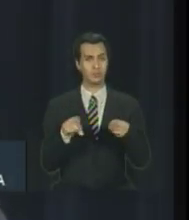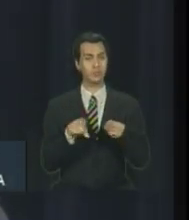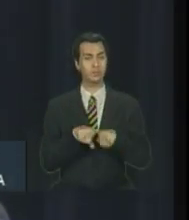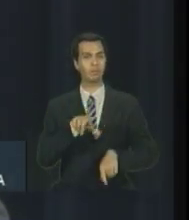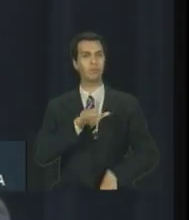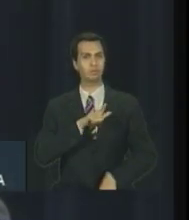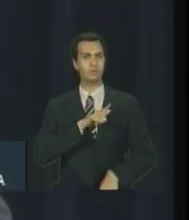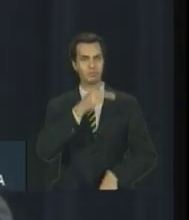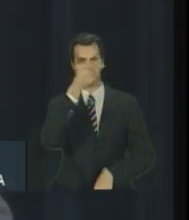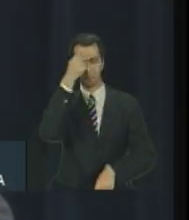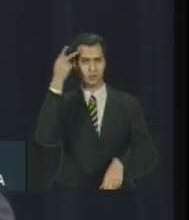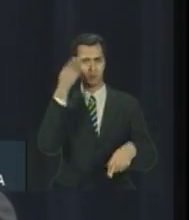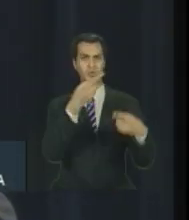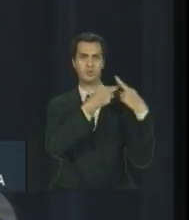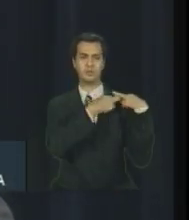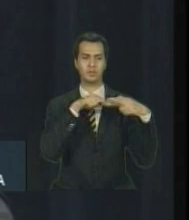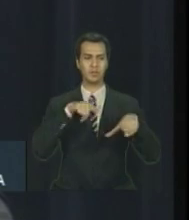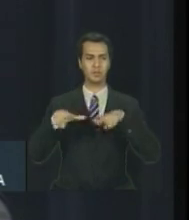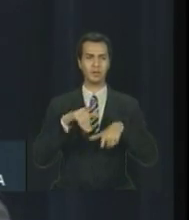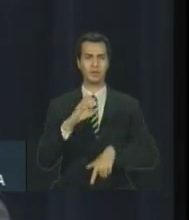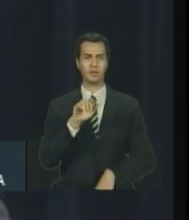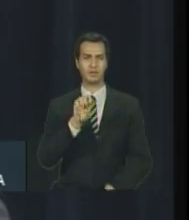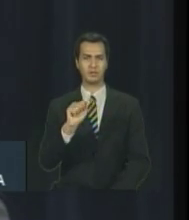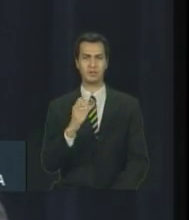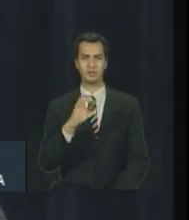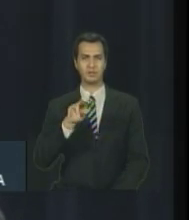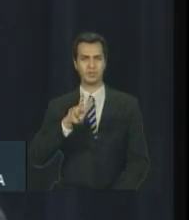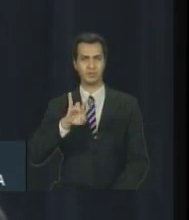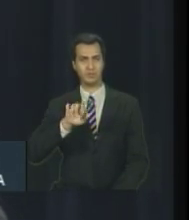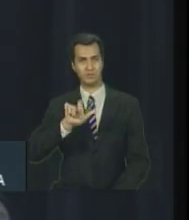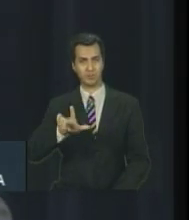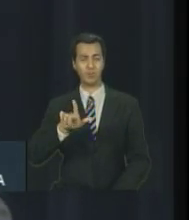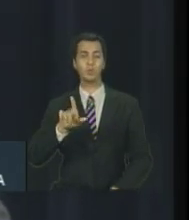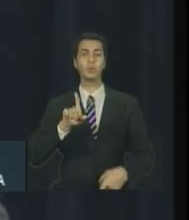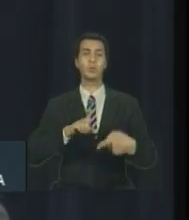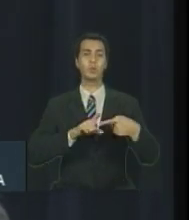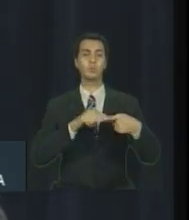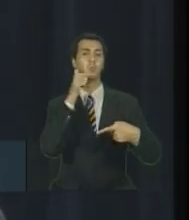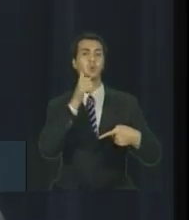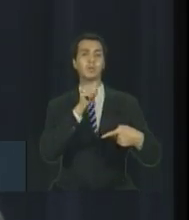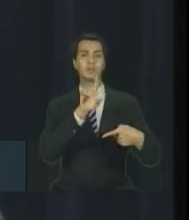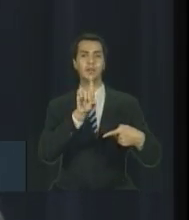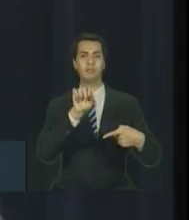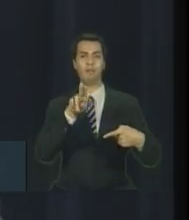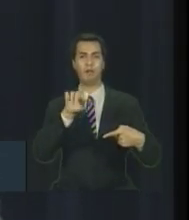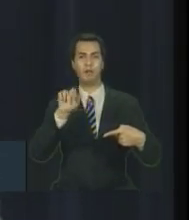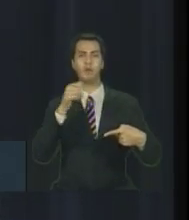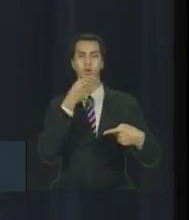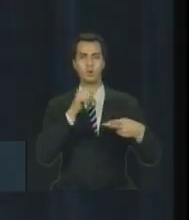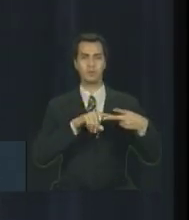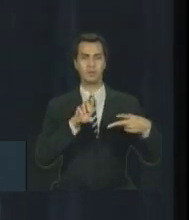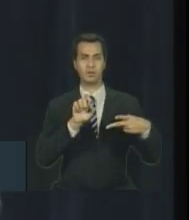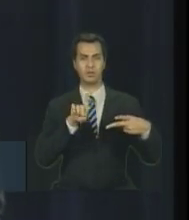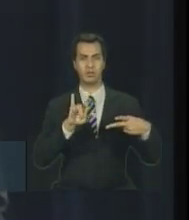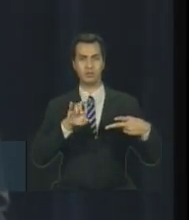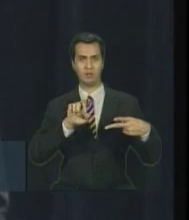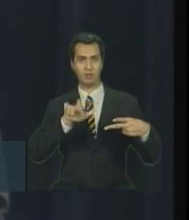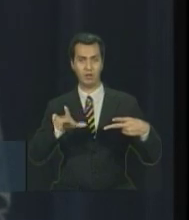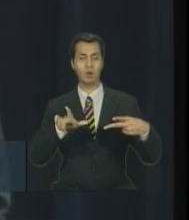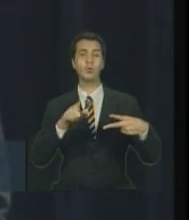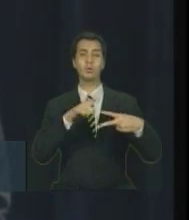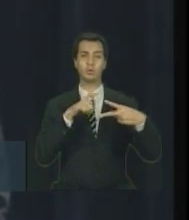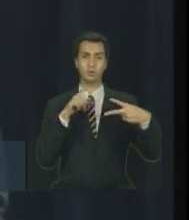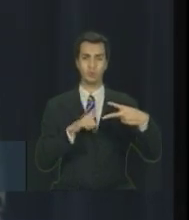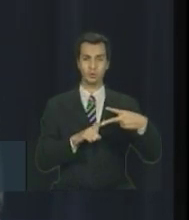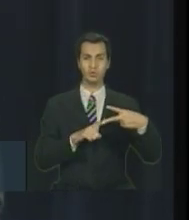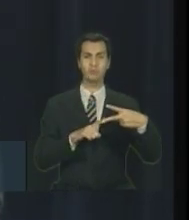nessa solenidade, a Daniela Pique e o Daniel Moll, que aqui representam a Secretaria de Articulação e Monitoramento da Casa